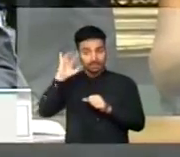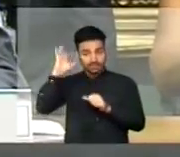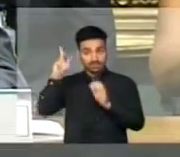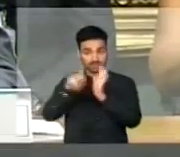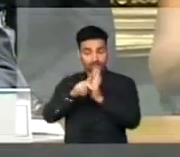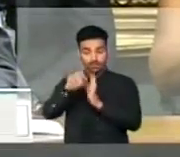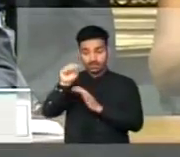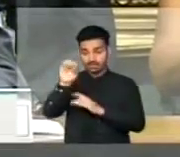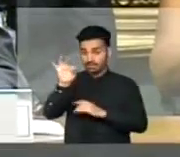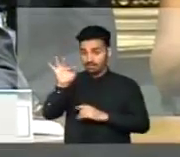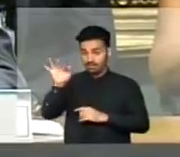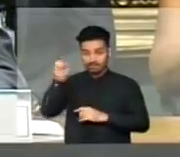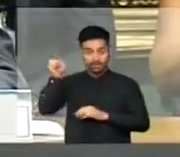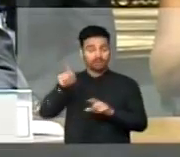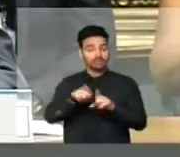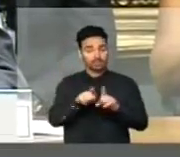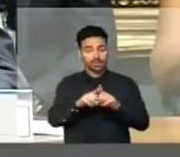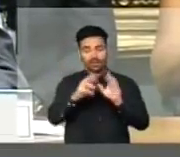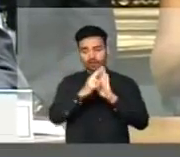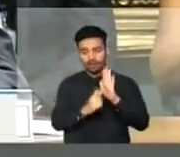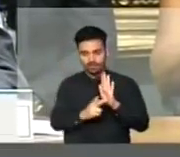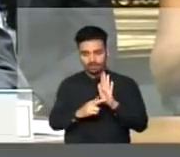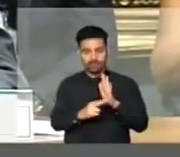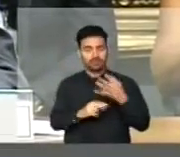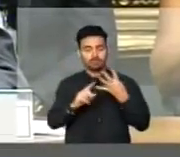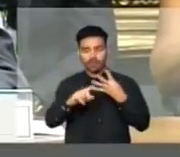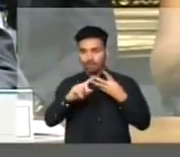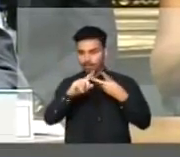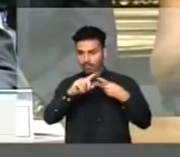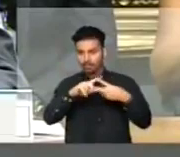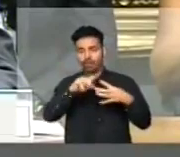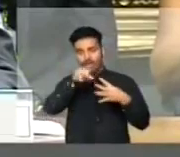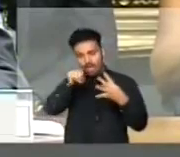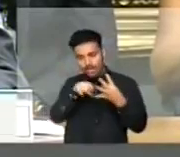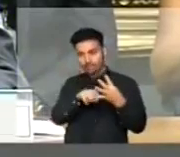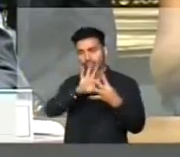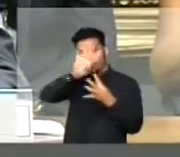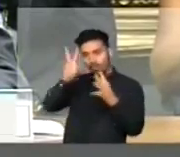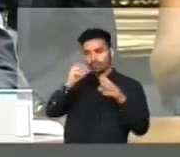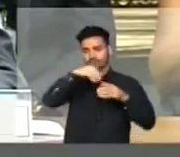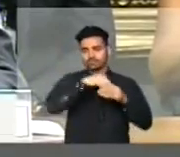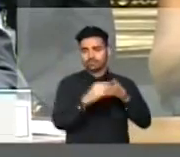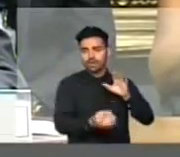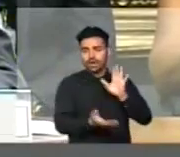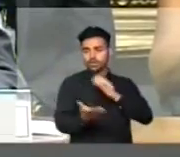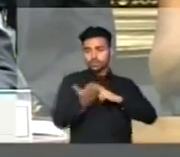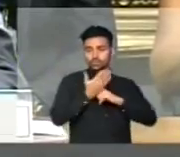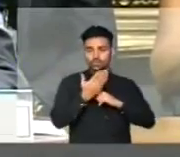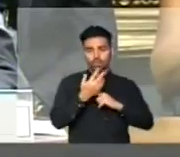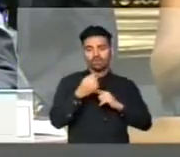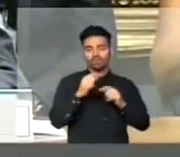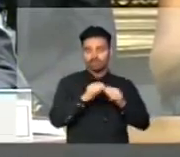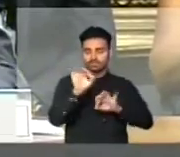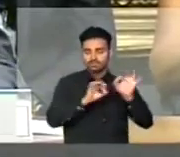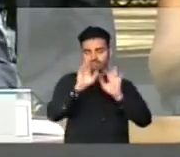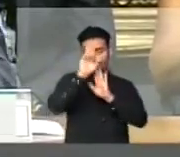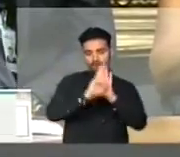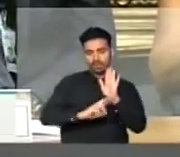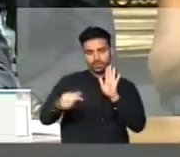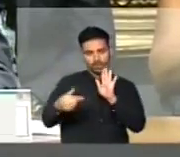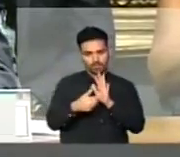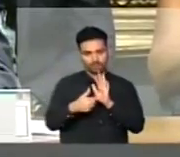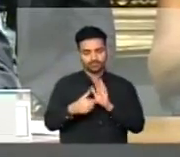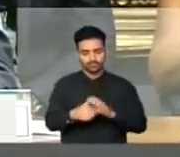Tribunal Federal e as normas regimentais. Esses que guiaram o nosso relatório, que ajudaram a fazer esse